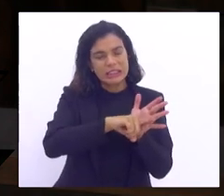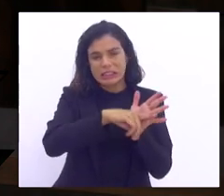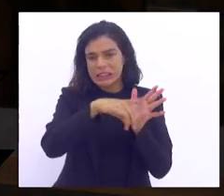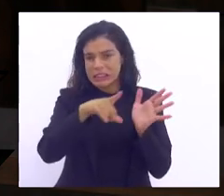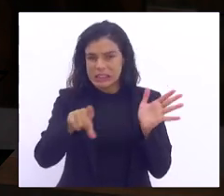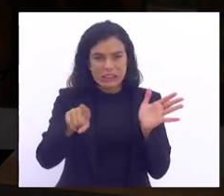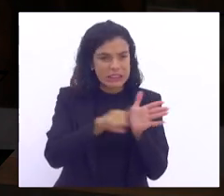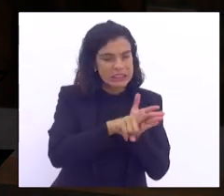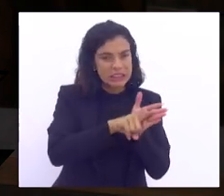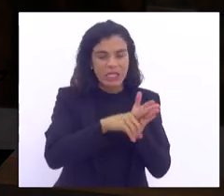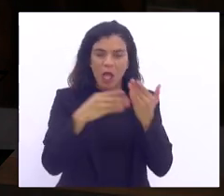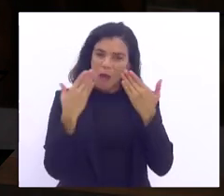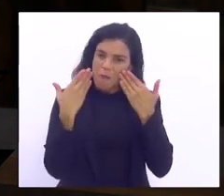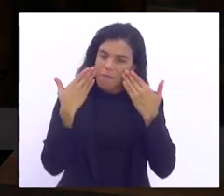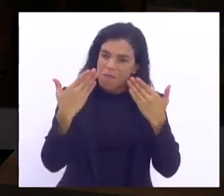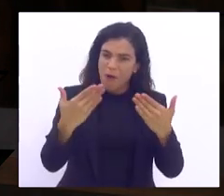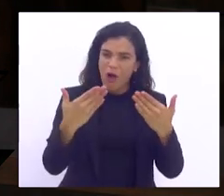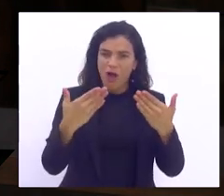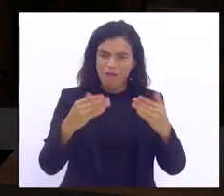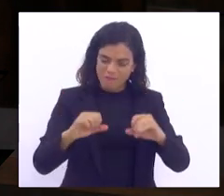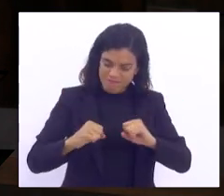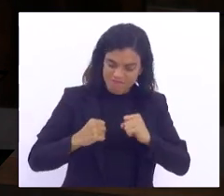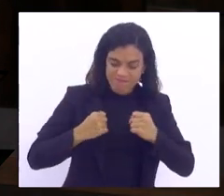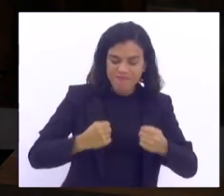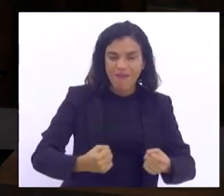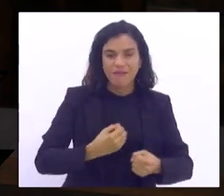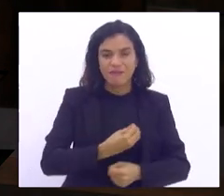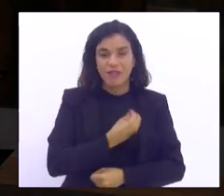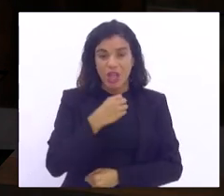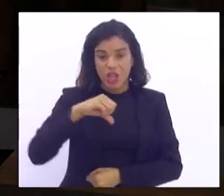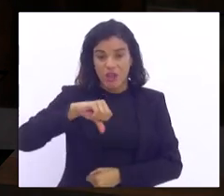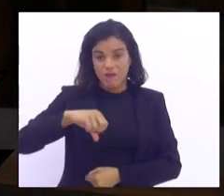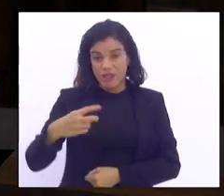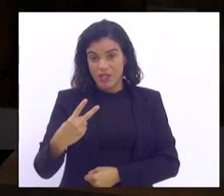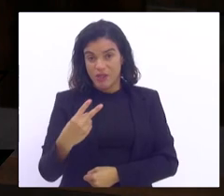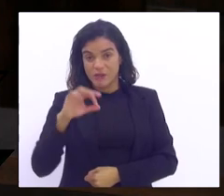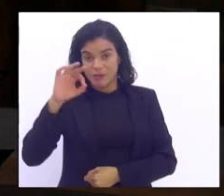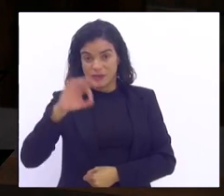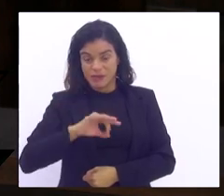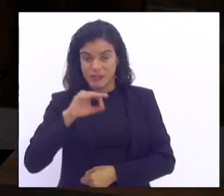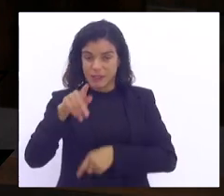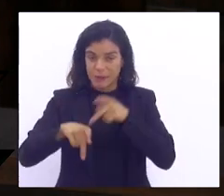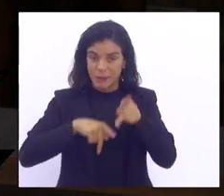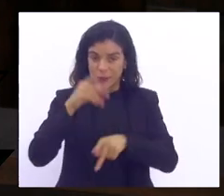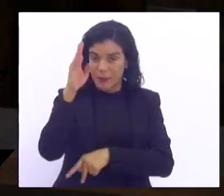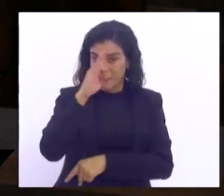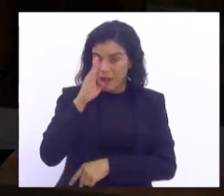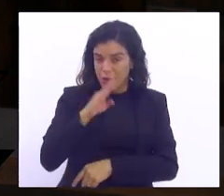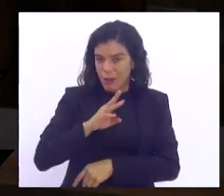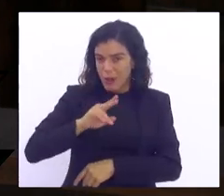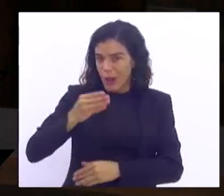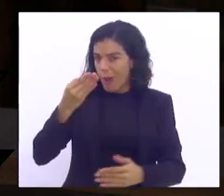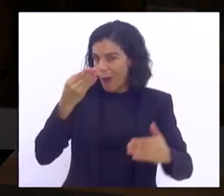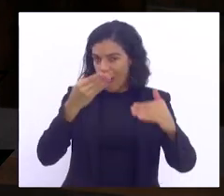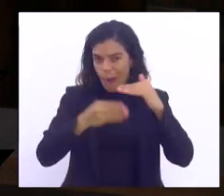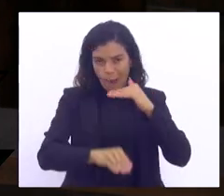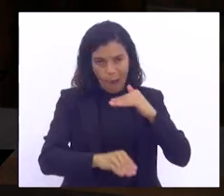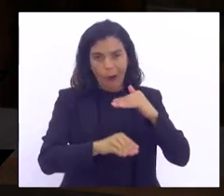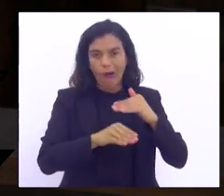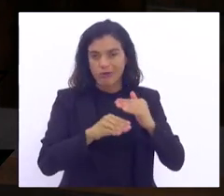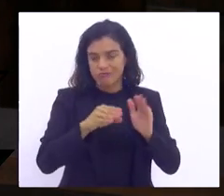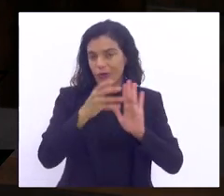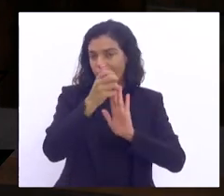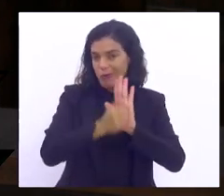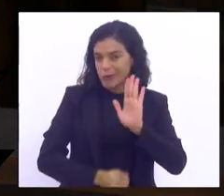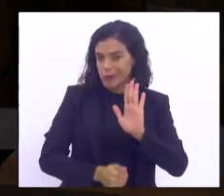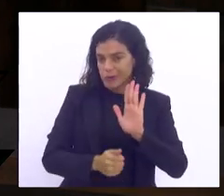os legítimos representantes do povo, e com 92% dos brasileiros não favoráveis à liberação total